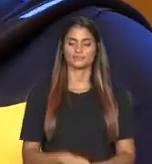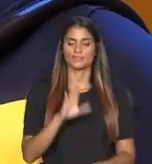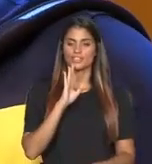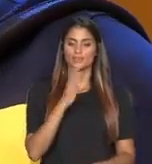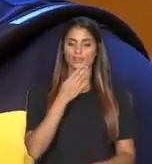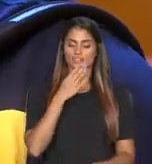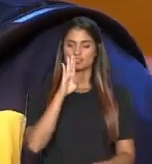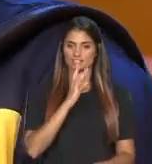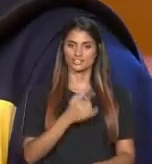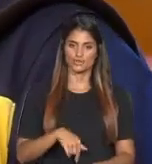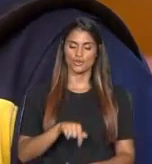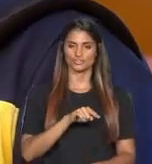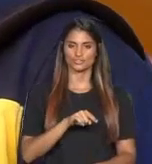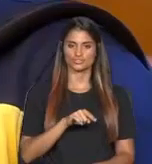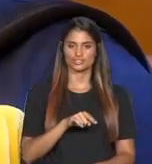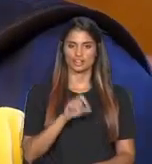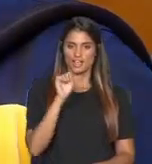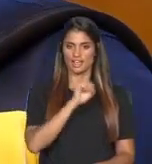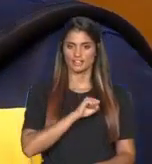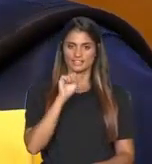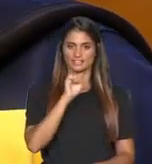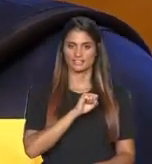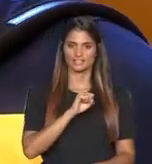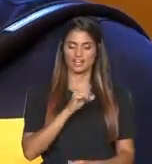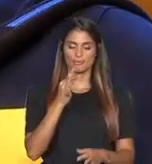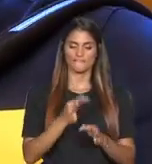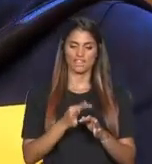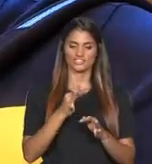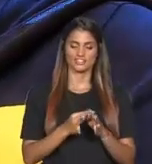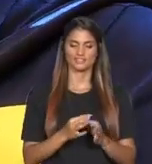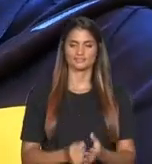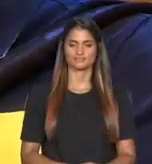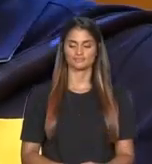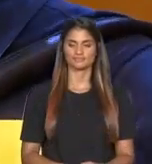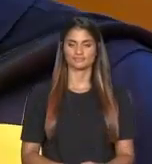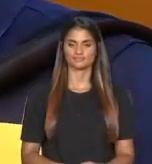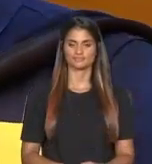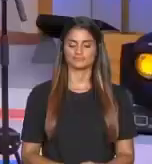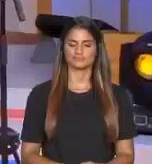a gente vai cantar a uma romaria.